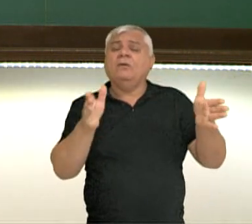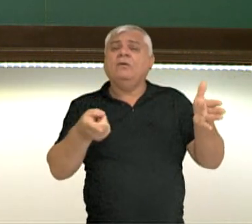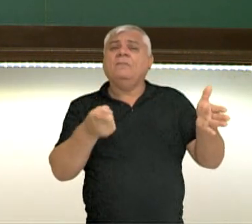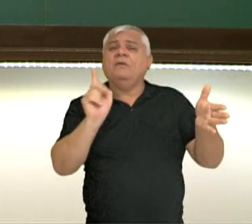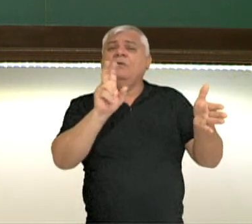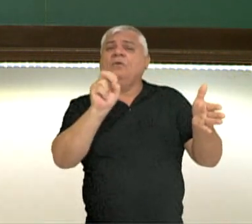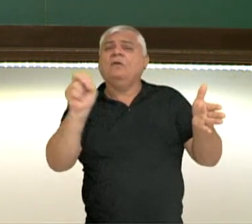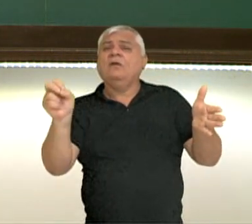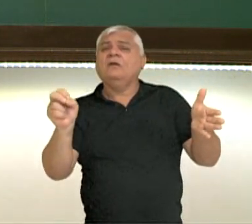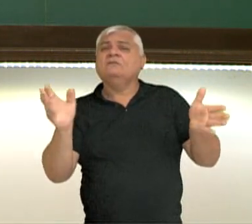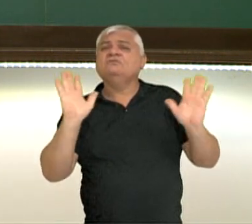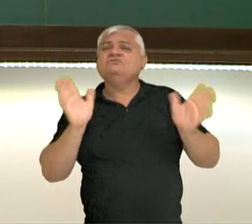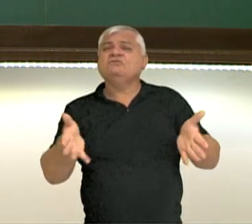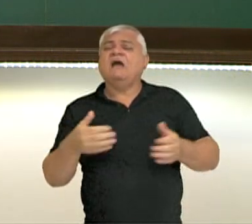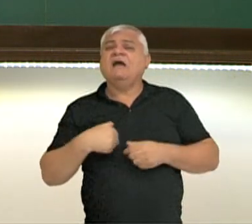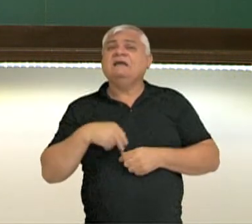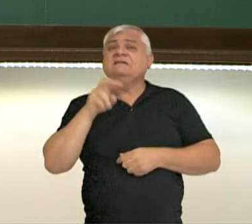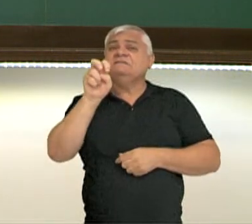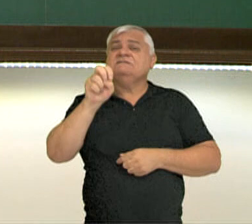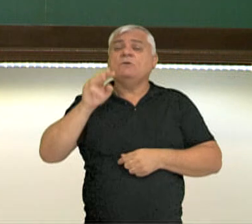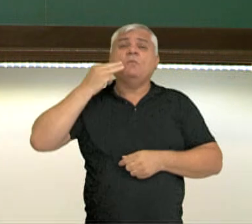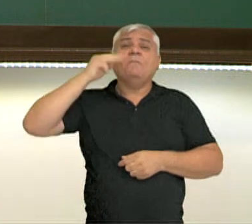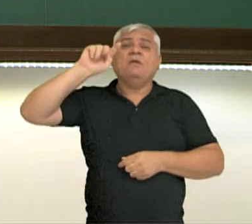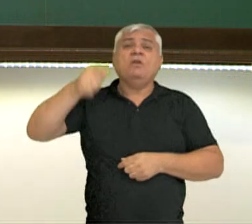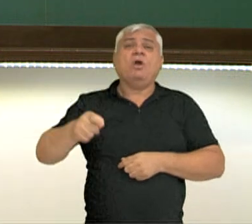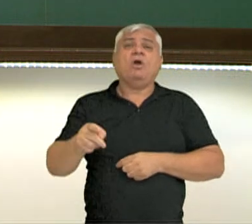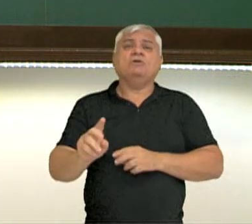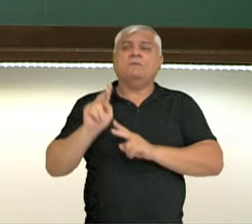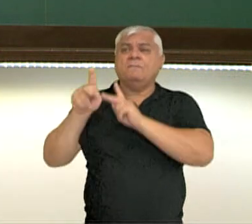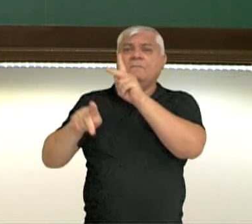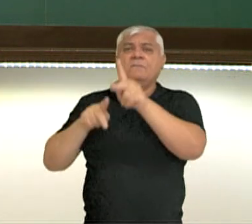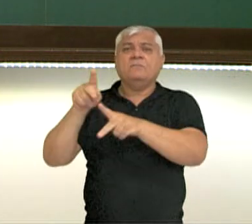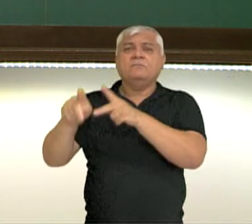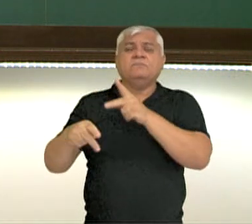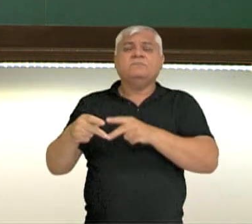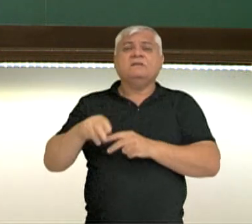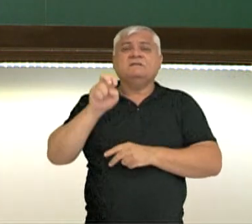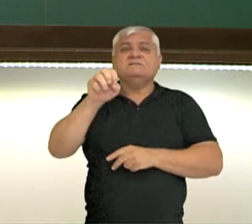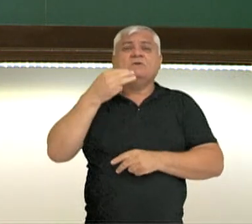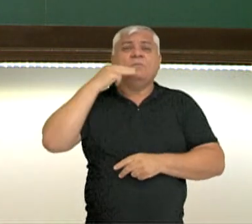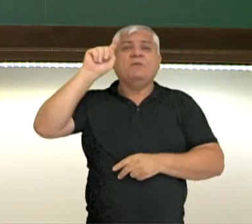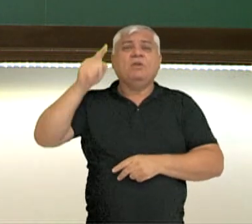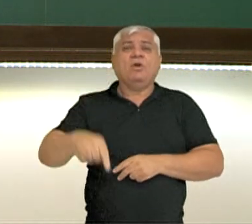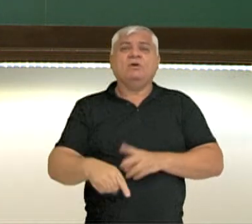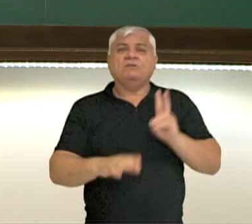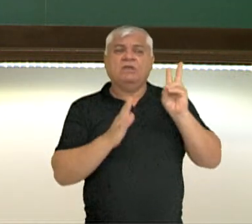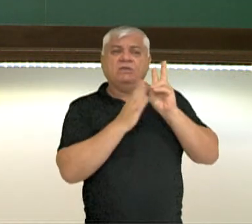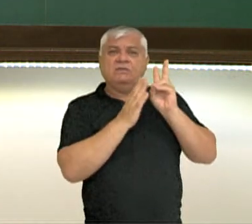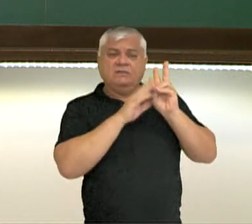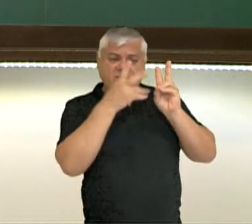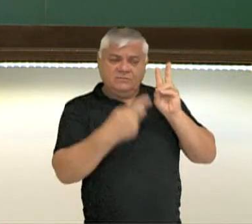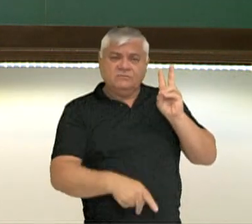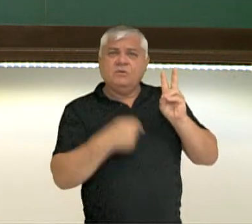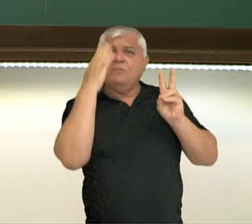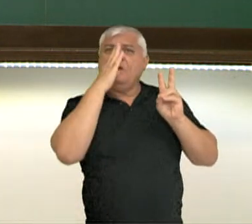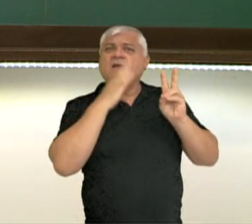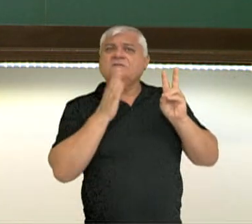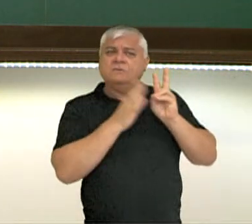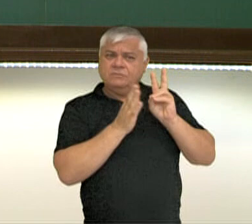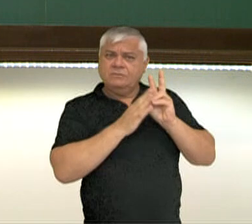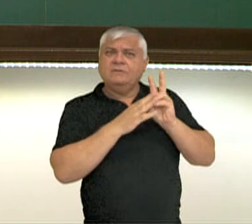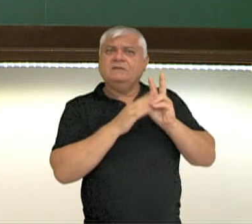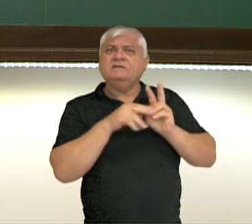tinha aproximadamente 5 milhões de indígenas, de habitantes no